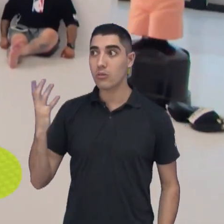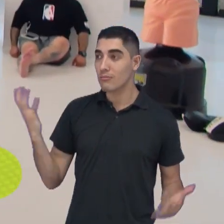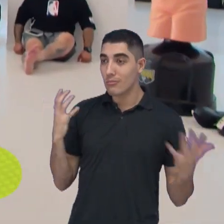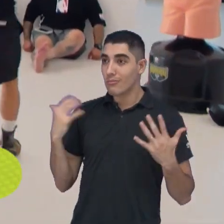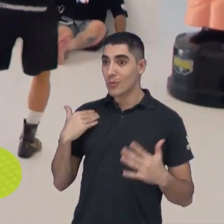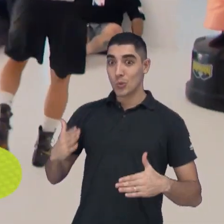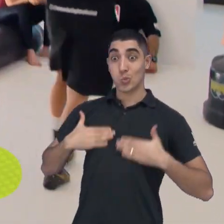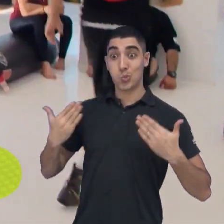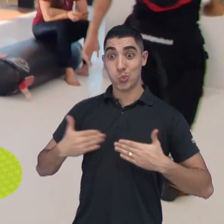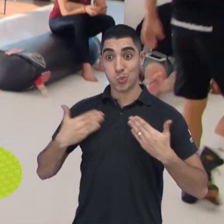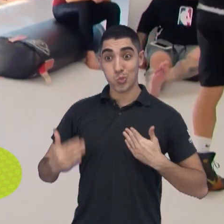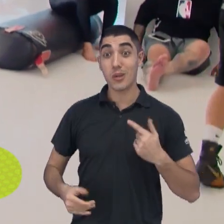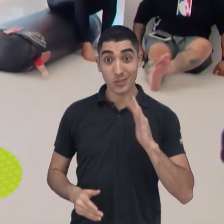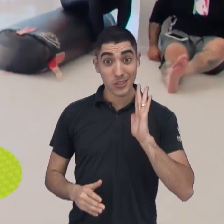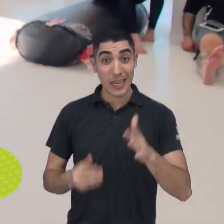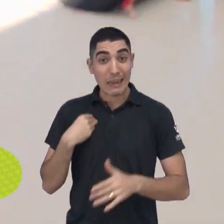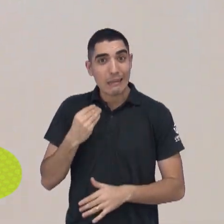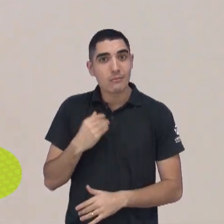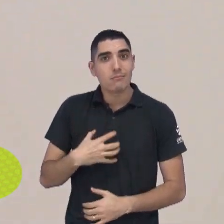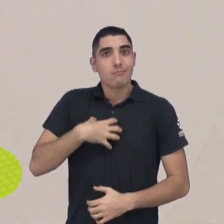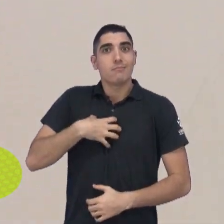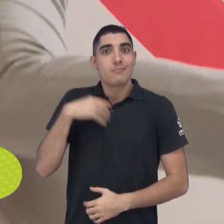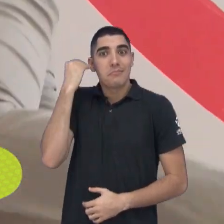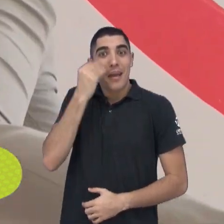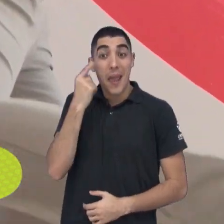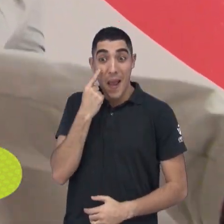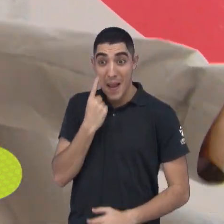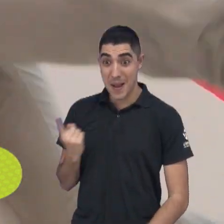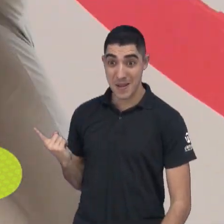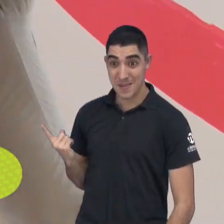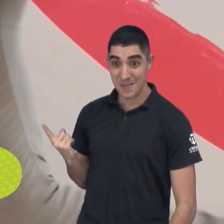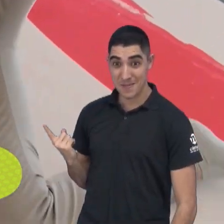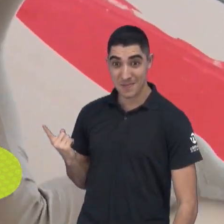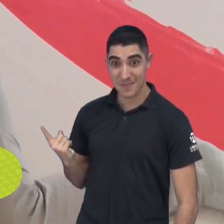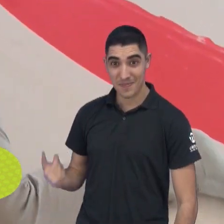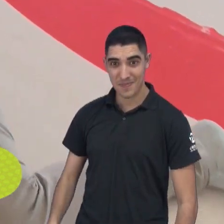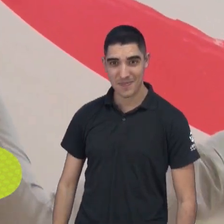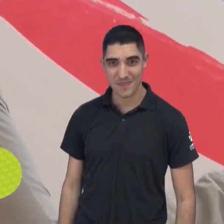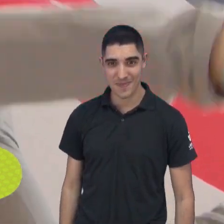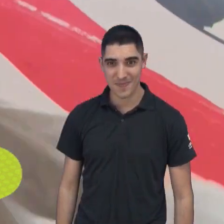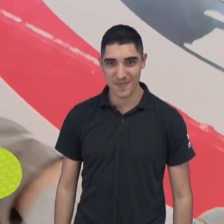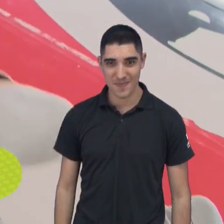pressão, encarou um pouco do que os adversários sofrem no ringue.